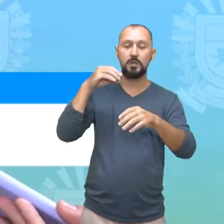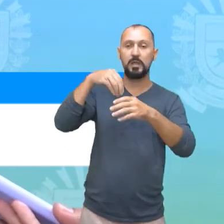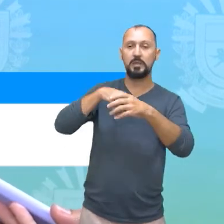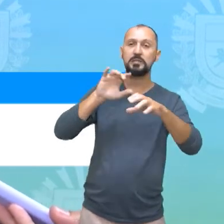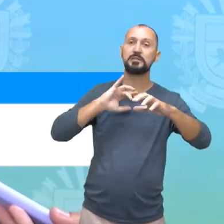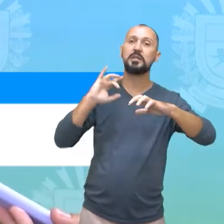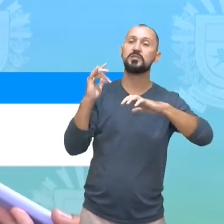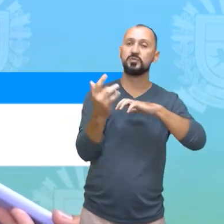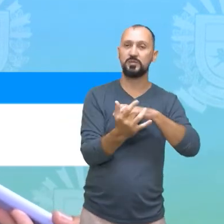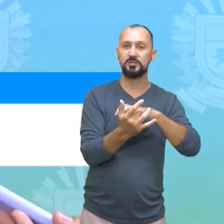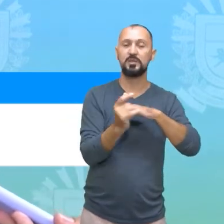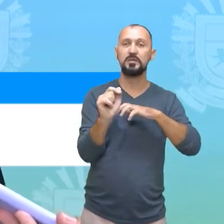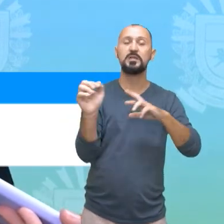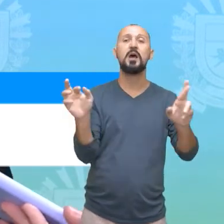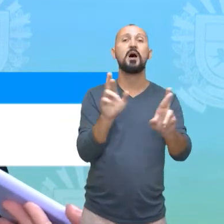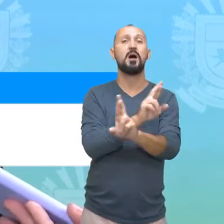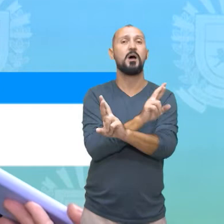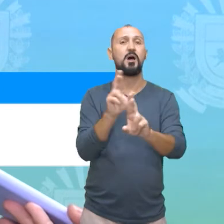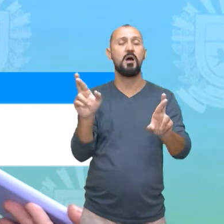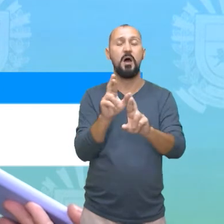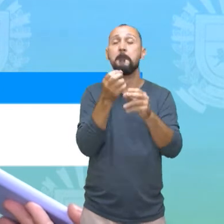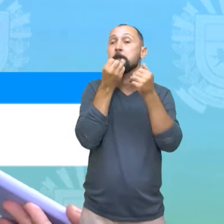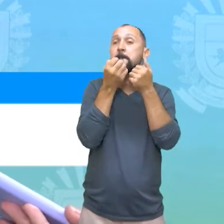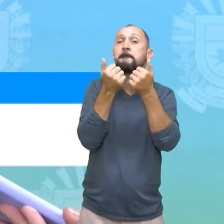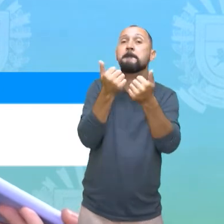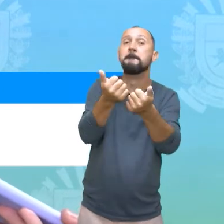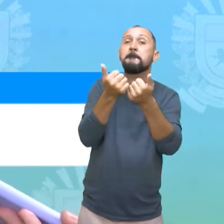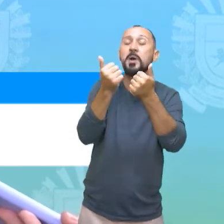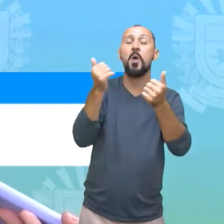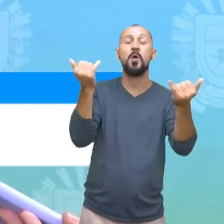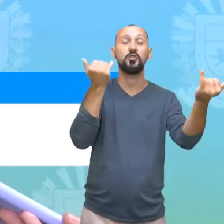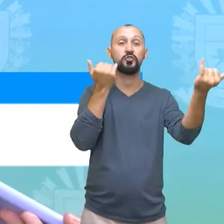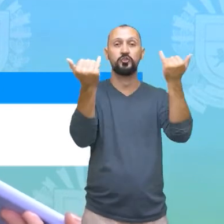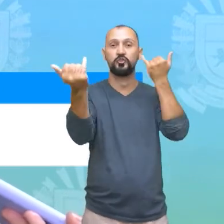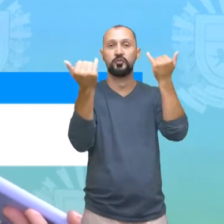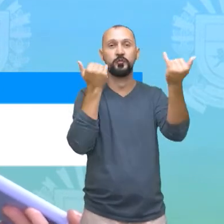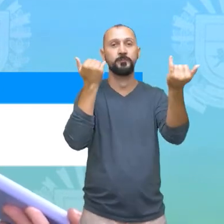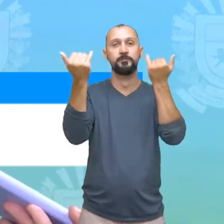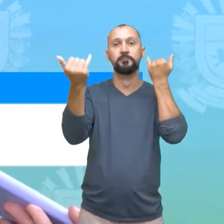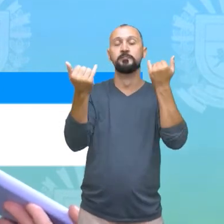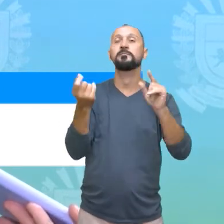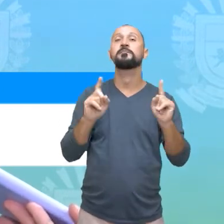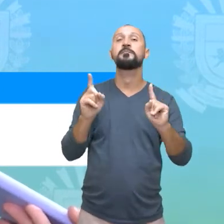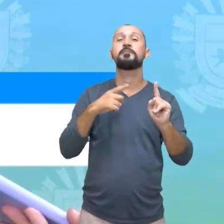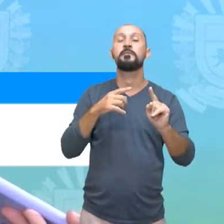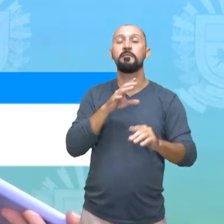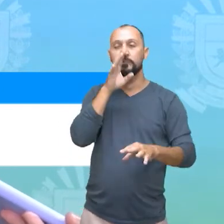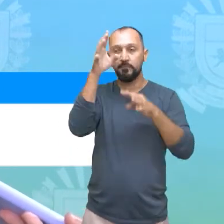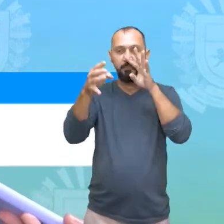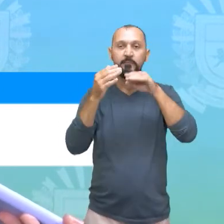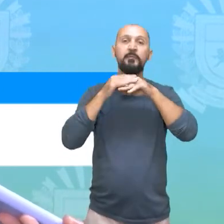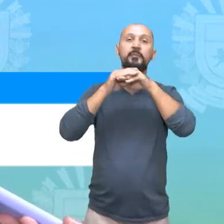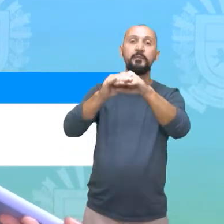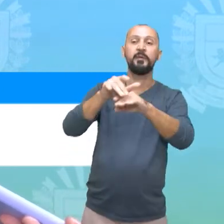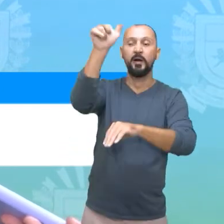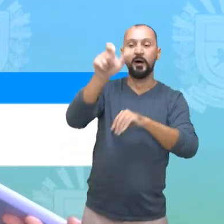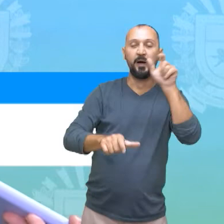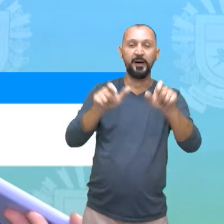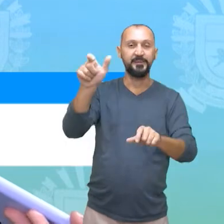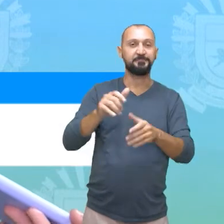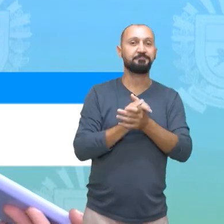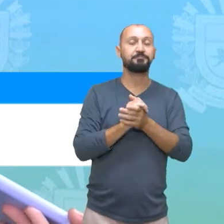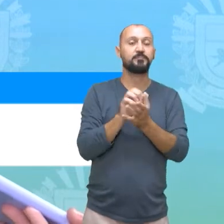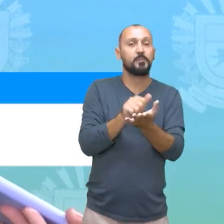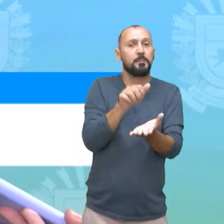a fim de que nós possamos ter nas redes sociais relações positivas, de informação e não